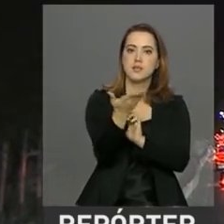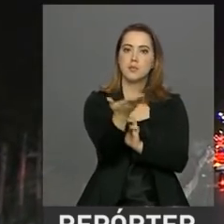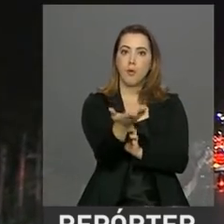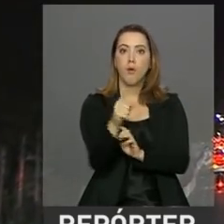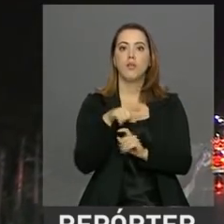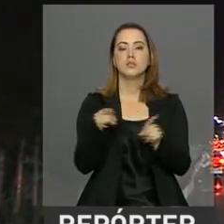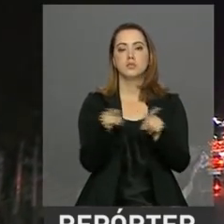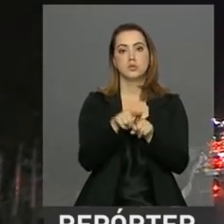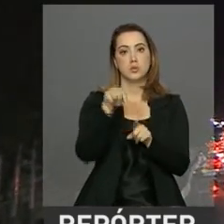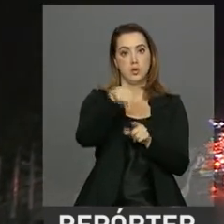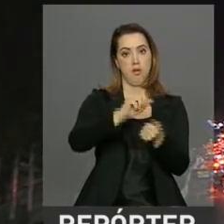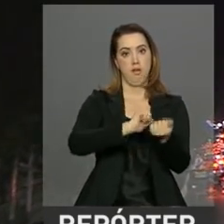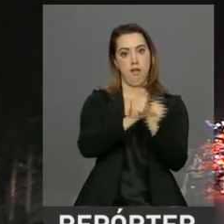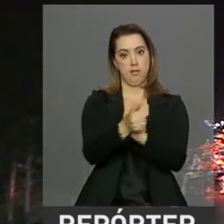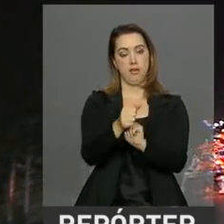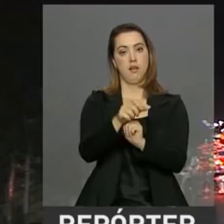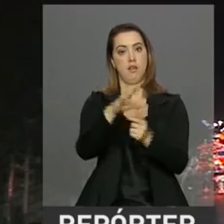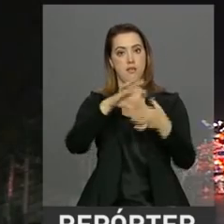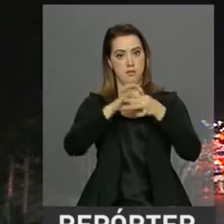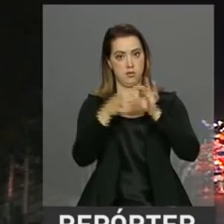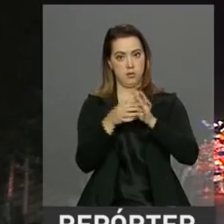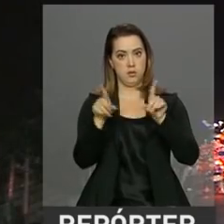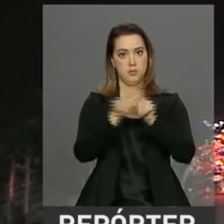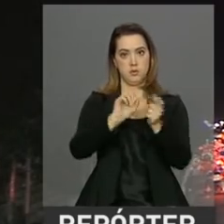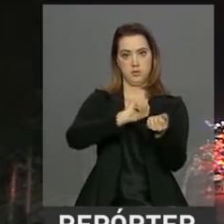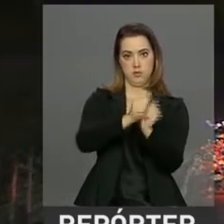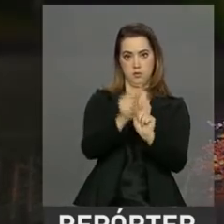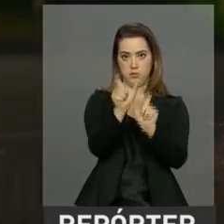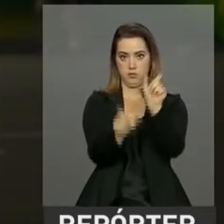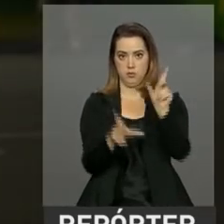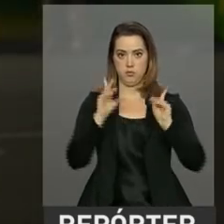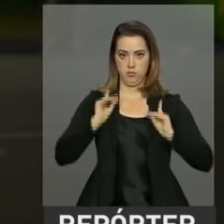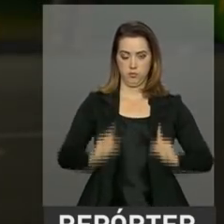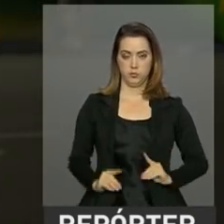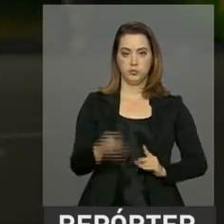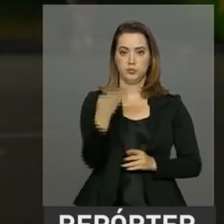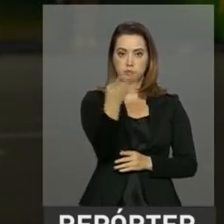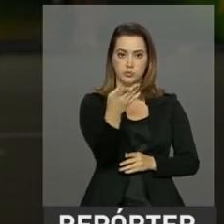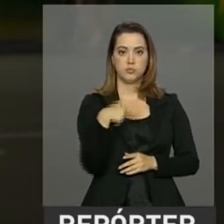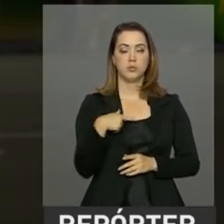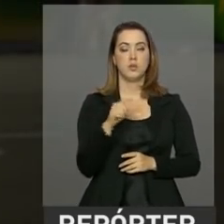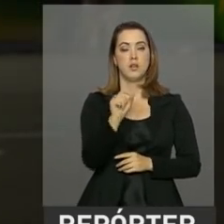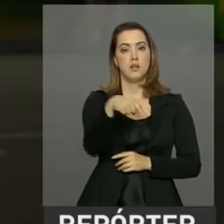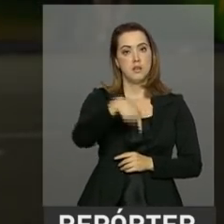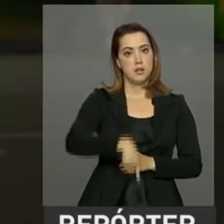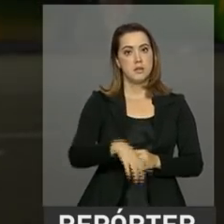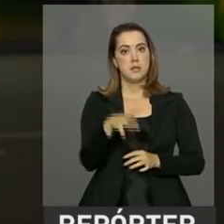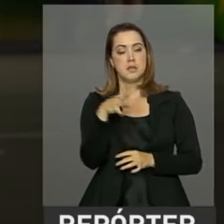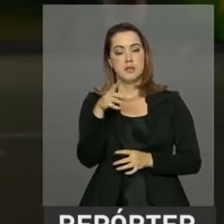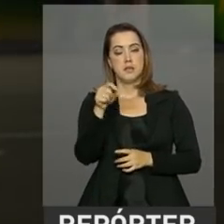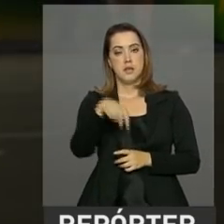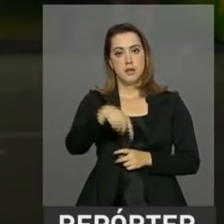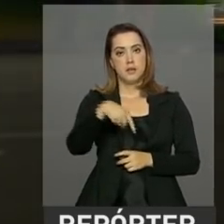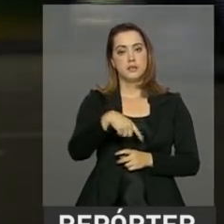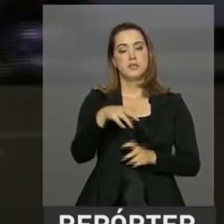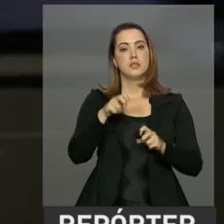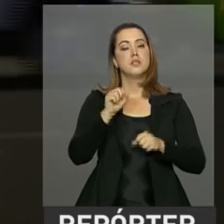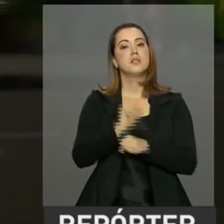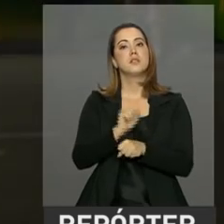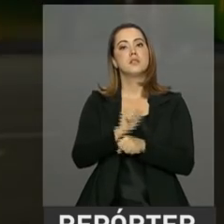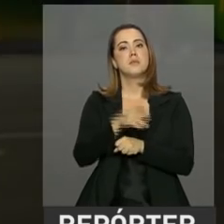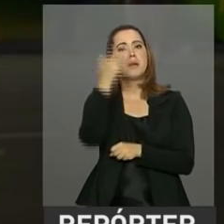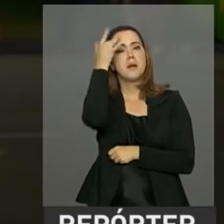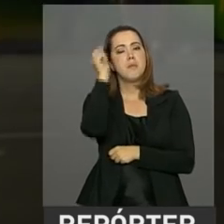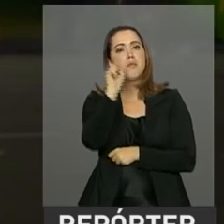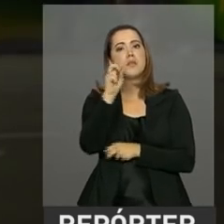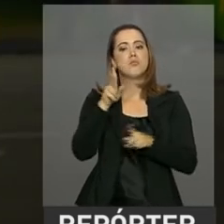tanto atletas olímpicos quanto paralímpicos. A expectativa do público aqui na esplanada amanhã, segundo o Ministério